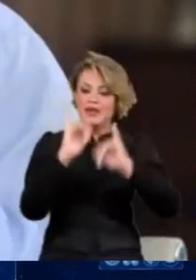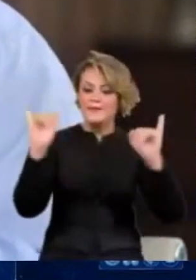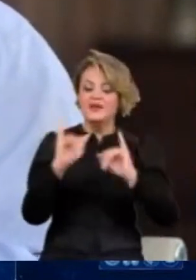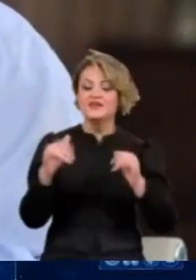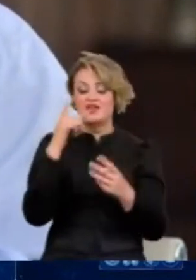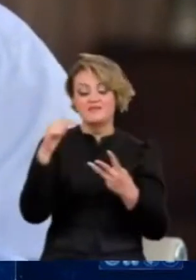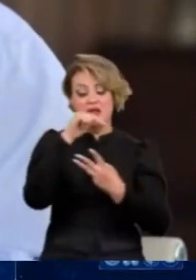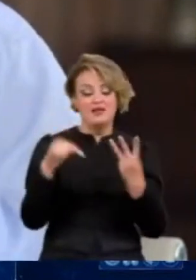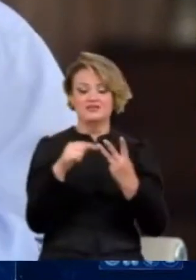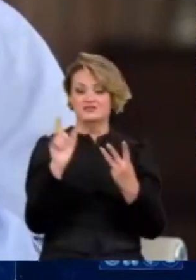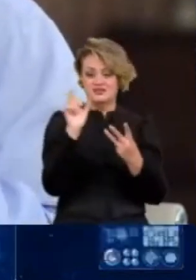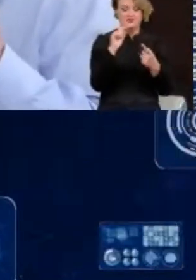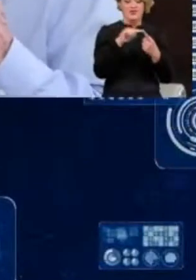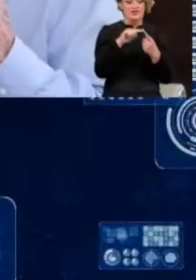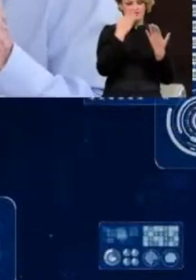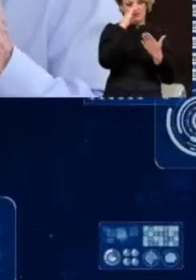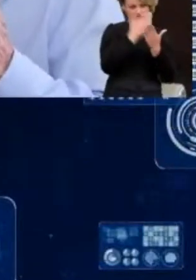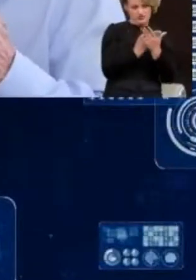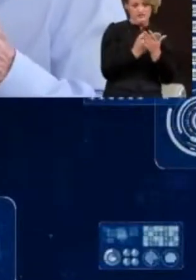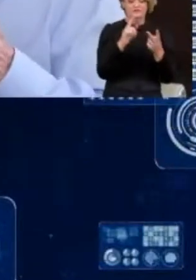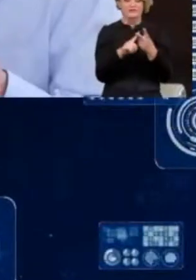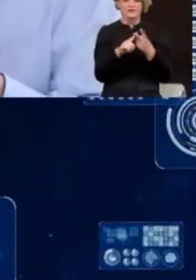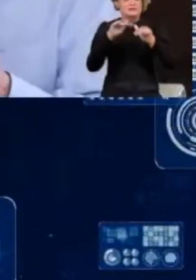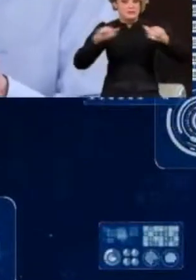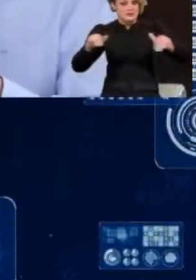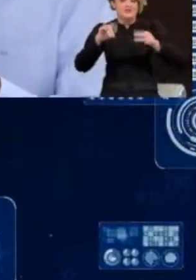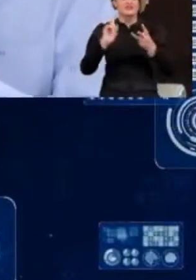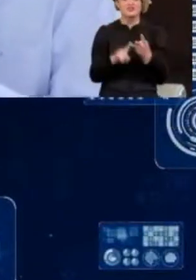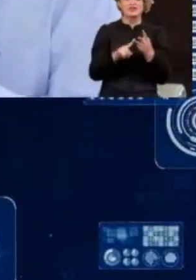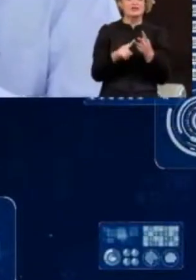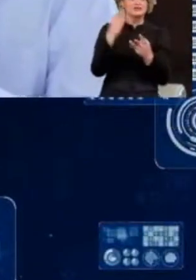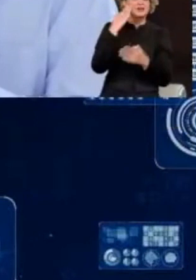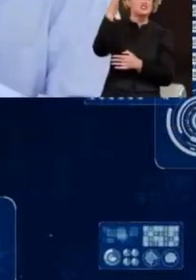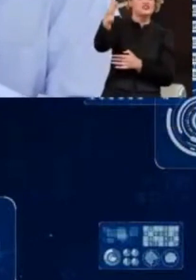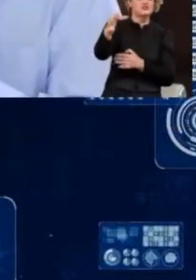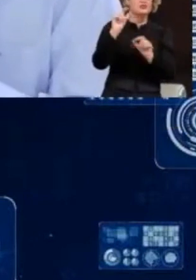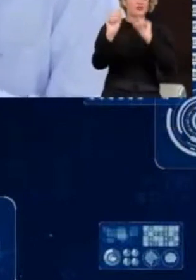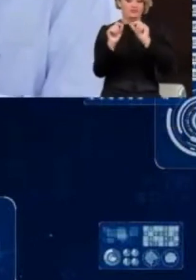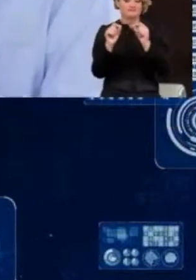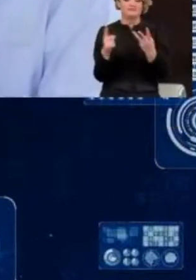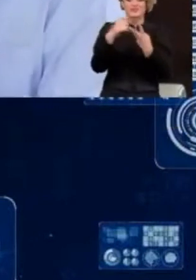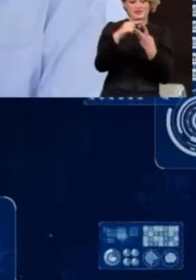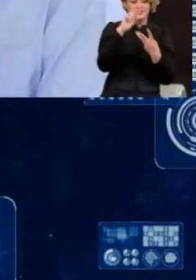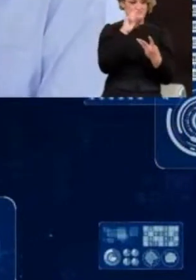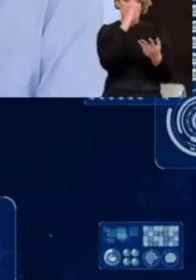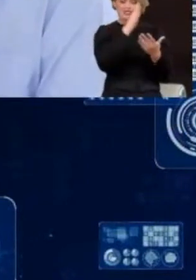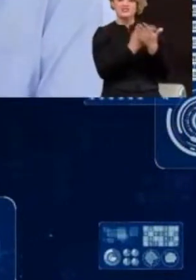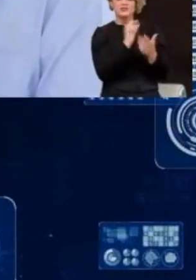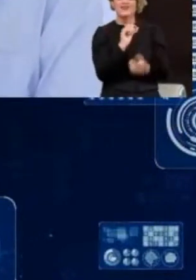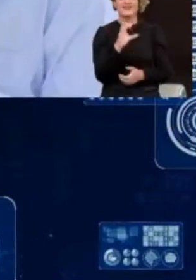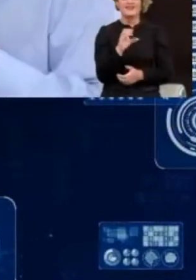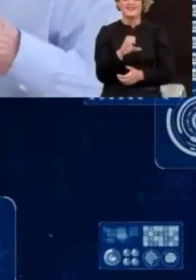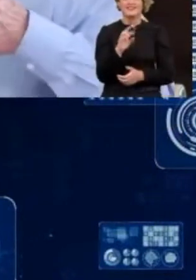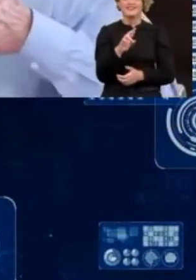o que eu acho assim importante nessa no podcast do Lula é o seguinte é a quantidade